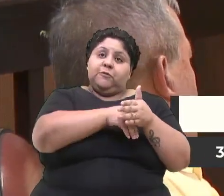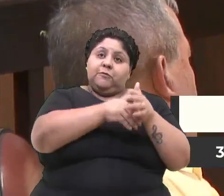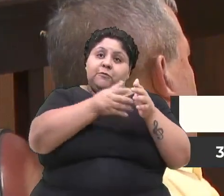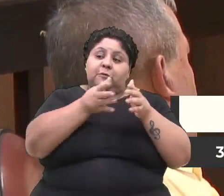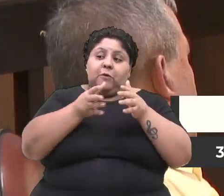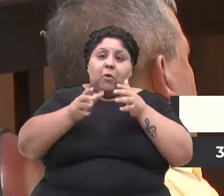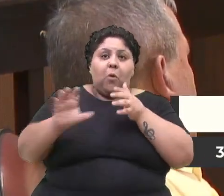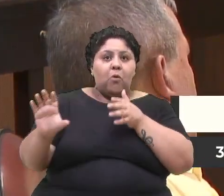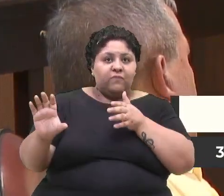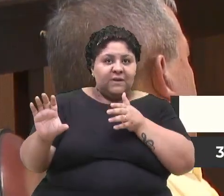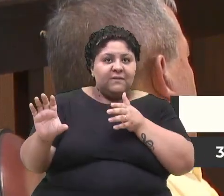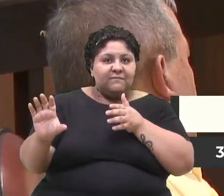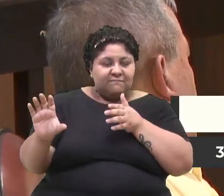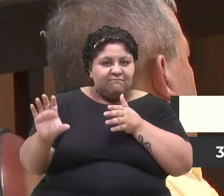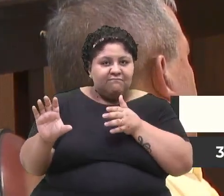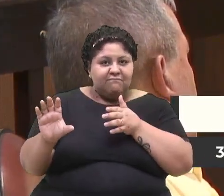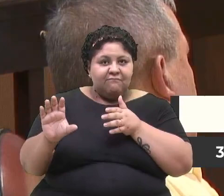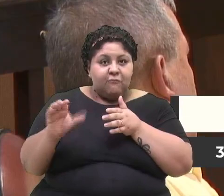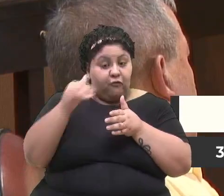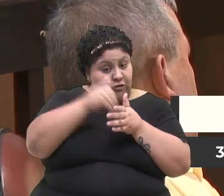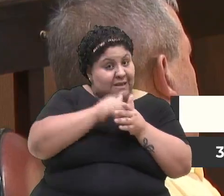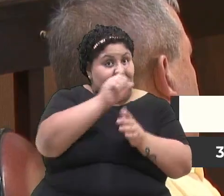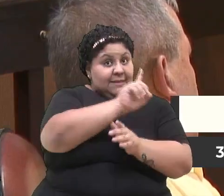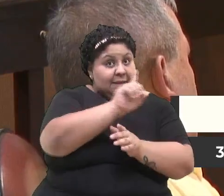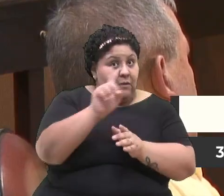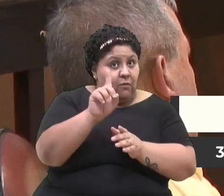vamos votar não